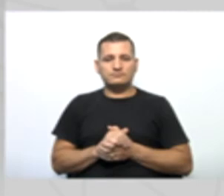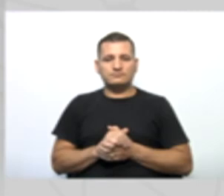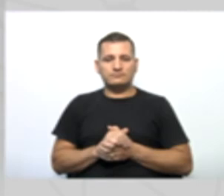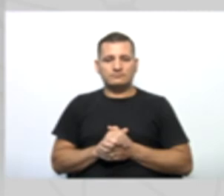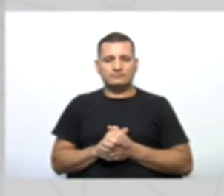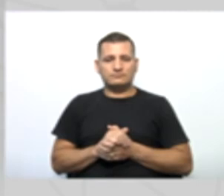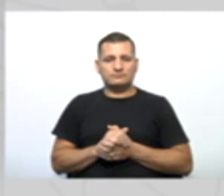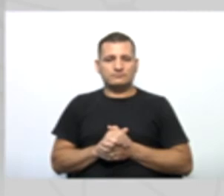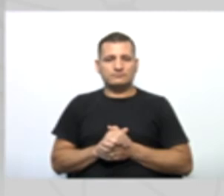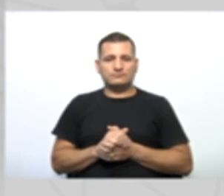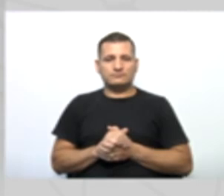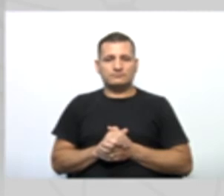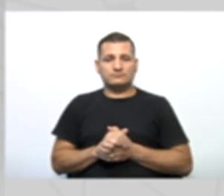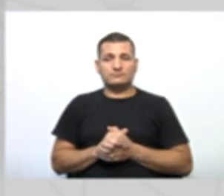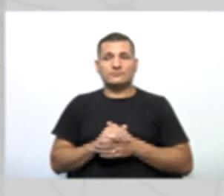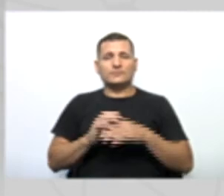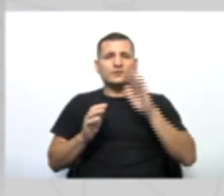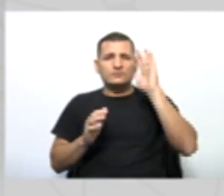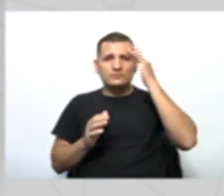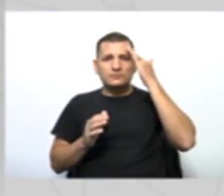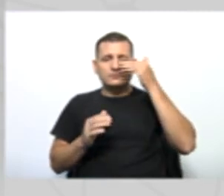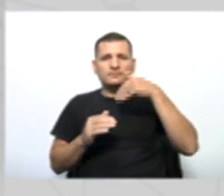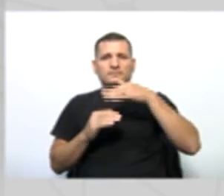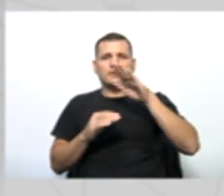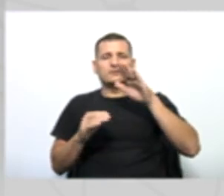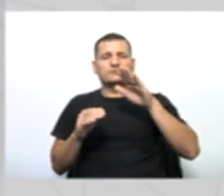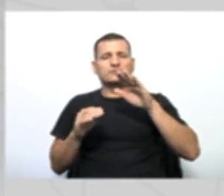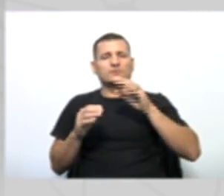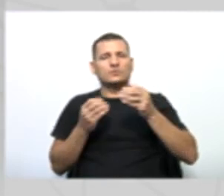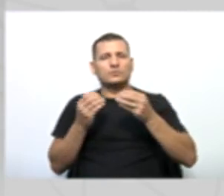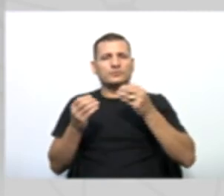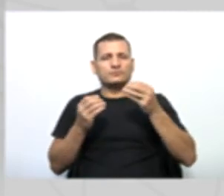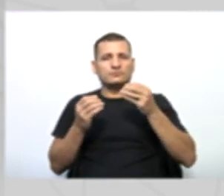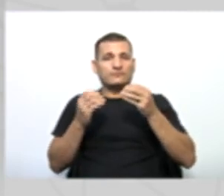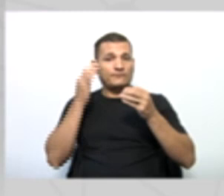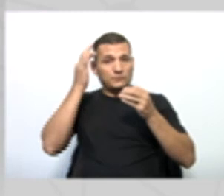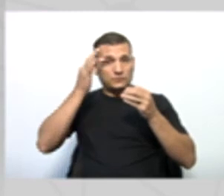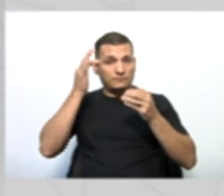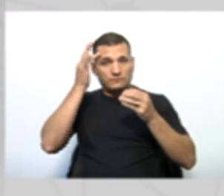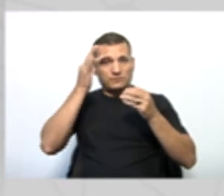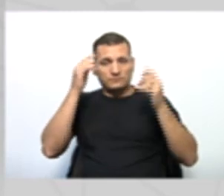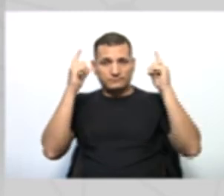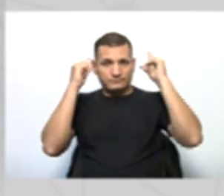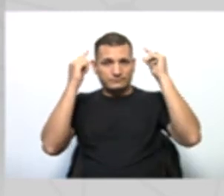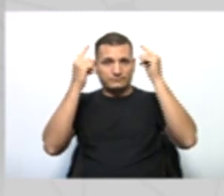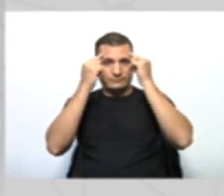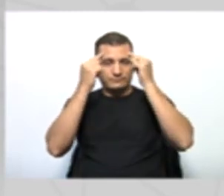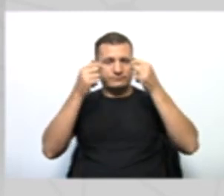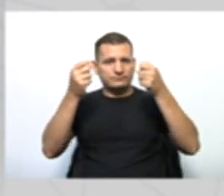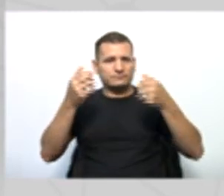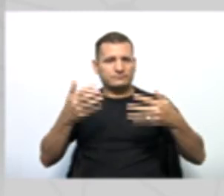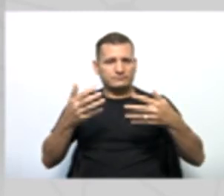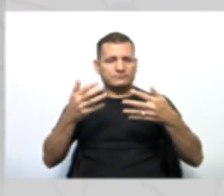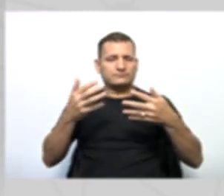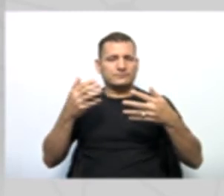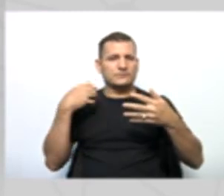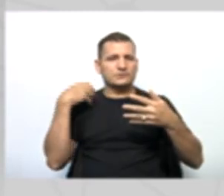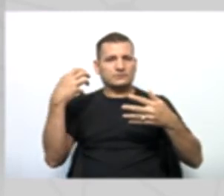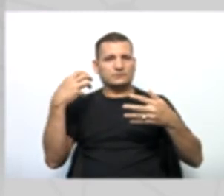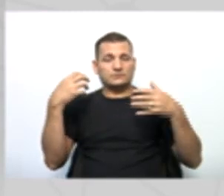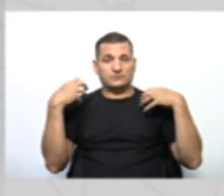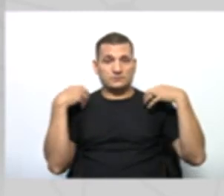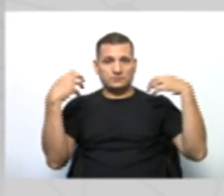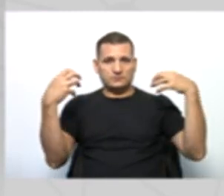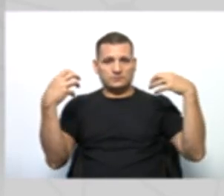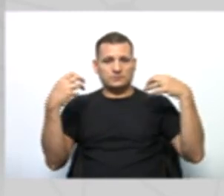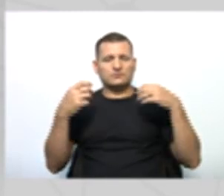E por fim, para compreender ainda mais esse princípio da filosofia grega, que tem como que a gente está destacando Sócrates e Aristóteles,